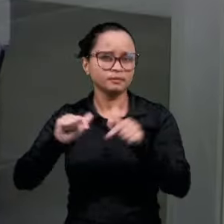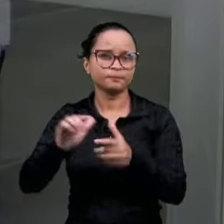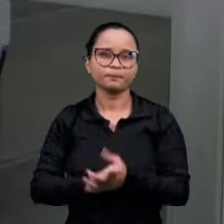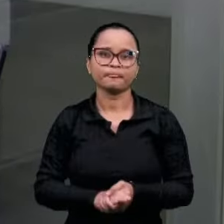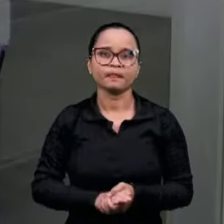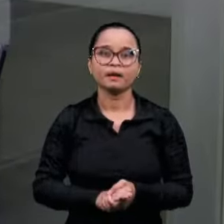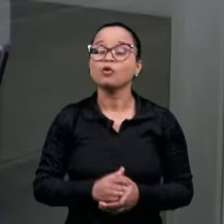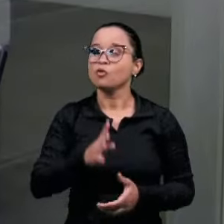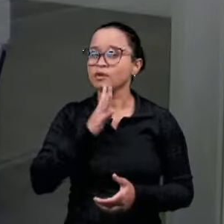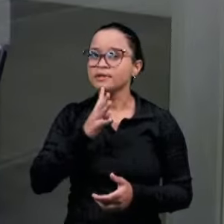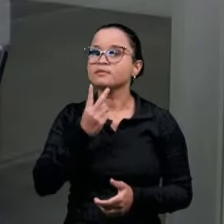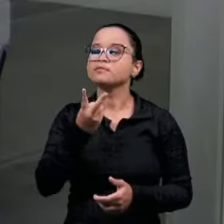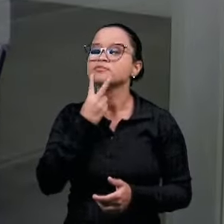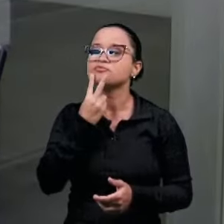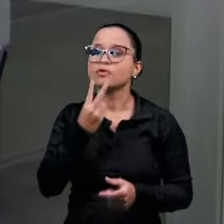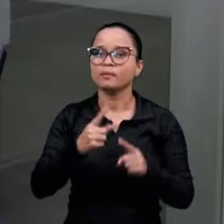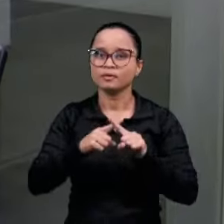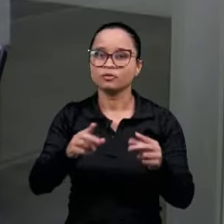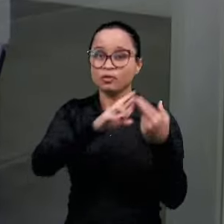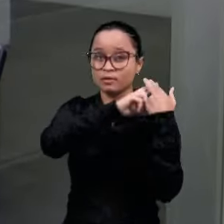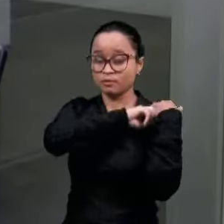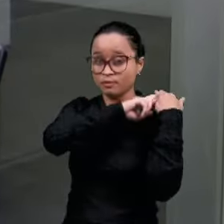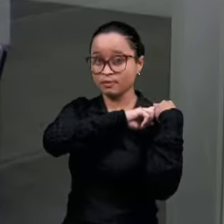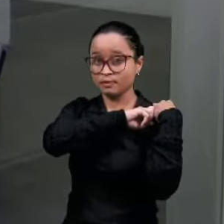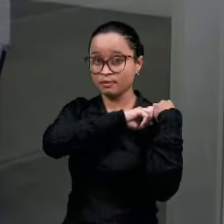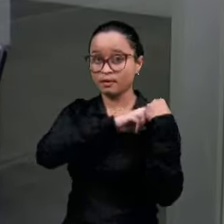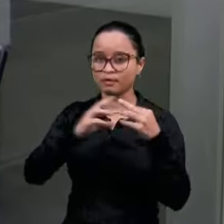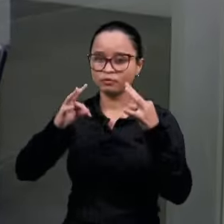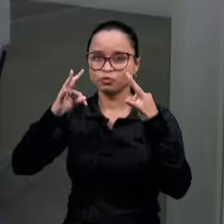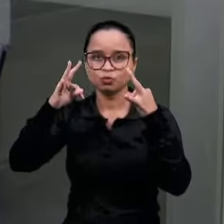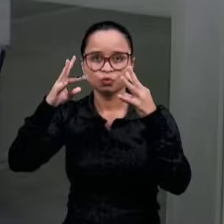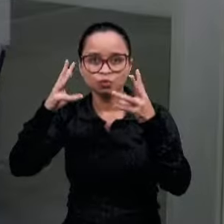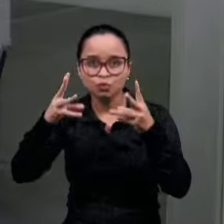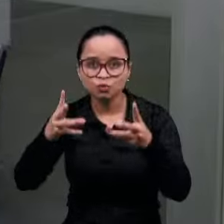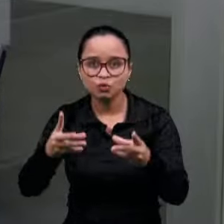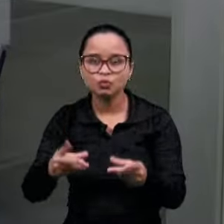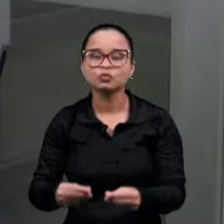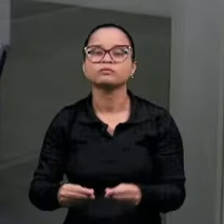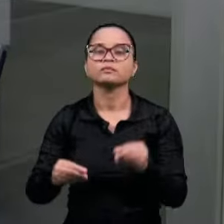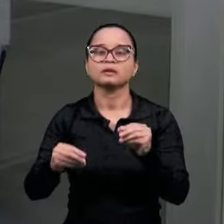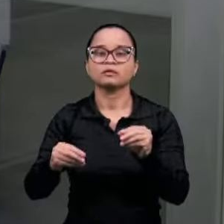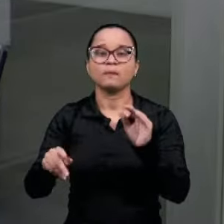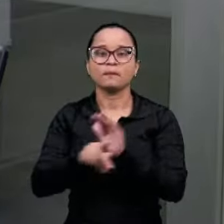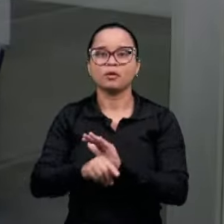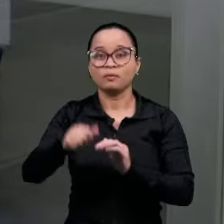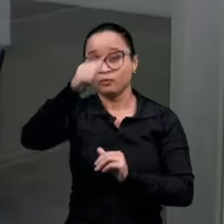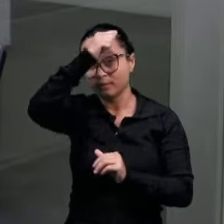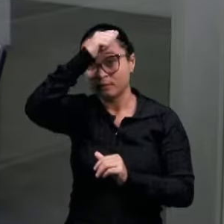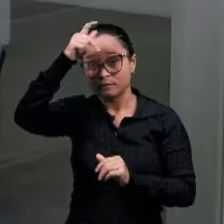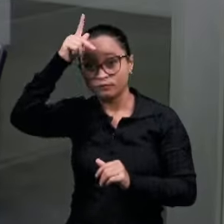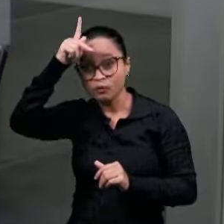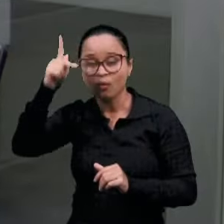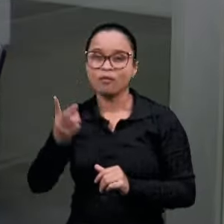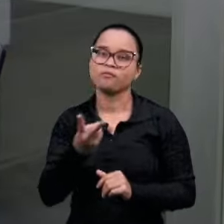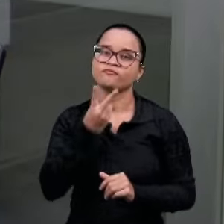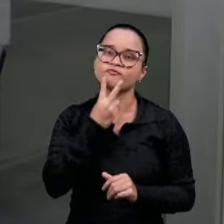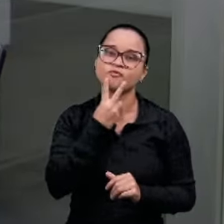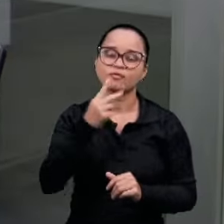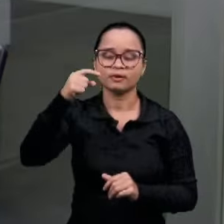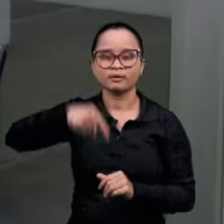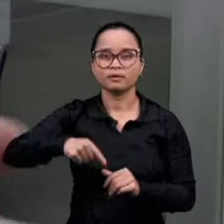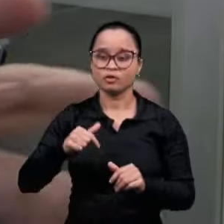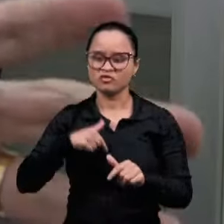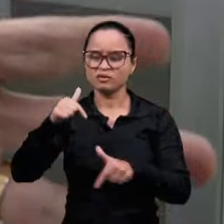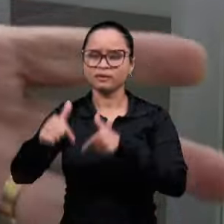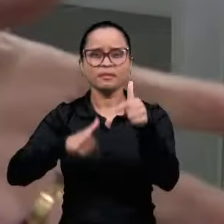de microdrenagem e macrodrenagem, as estações de bombeamento da Prefeitura de Vitória. Então hoje eu estou aqui no sentido de